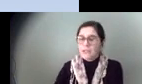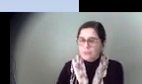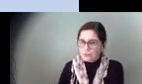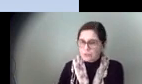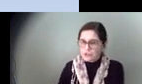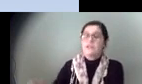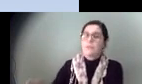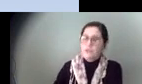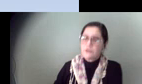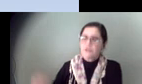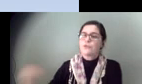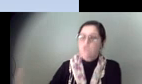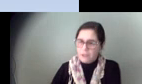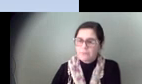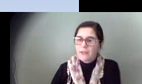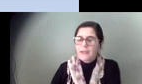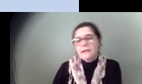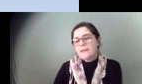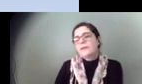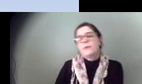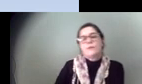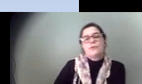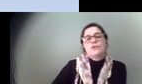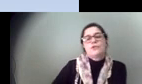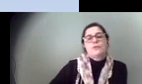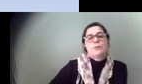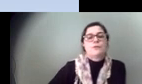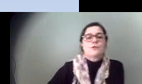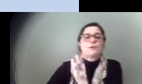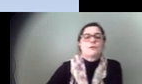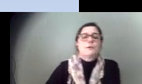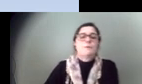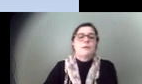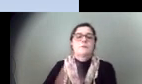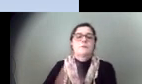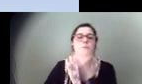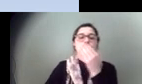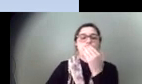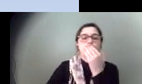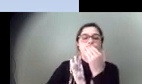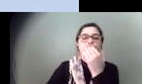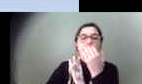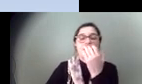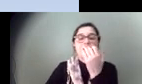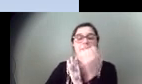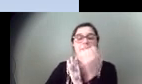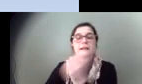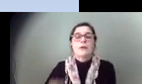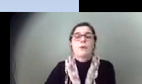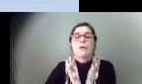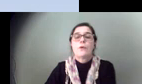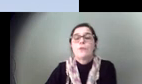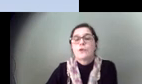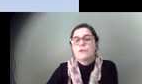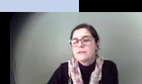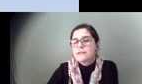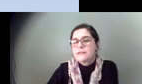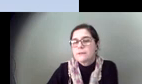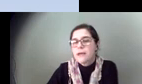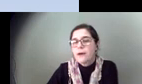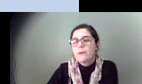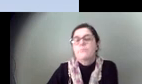ele vai colher tudo direitinho e depois vai continuar. Tem que dar uma devolutiva para o professor, não é isso? Então, tem que ter claro qual é o